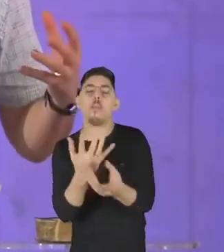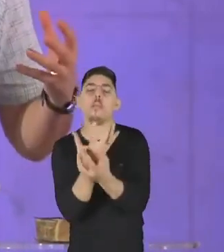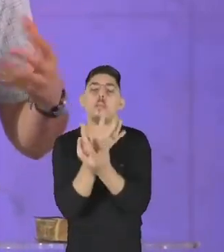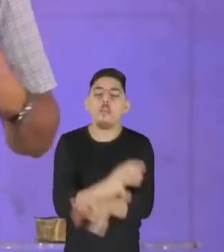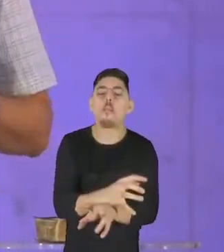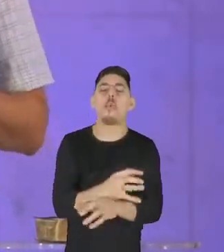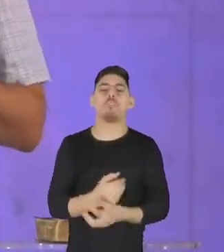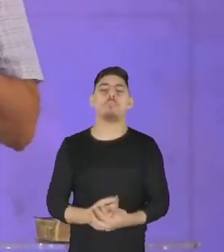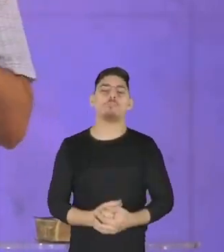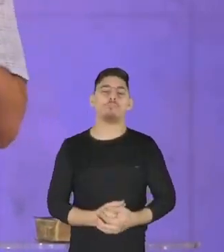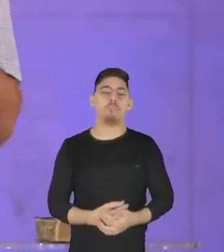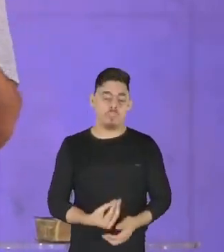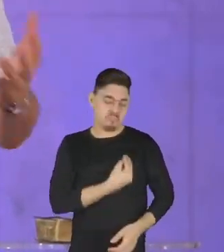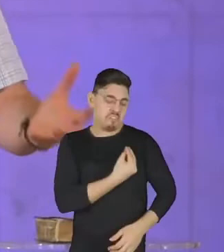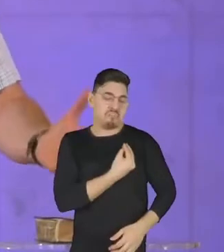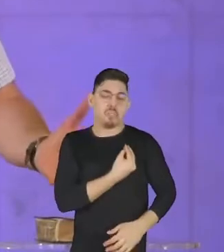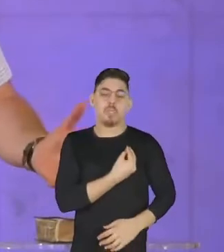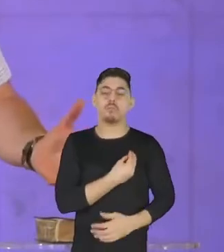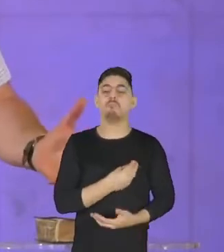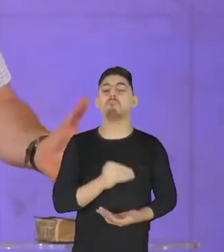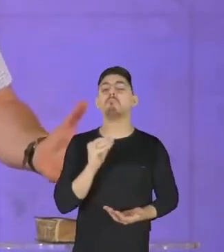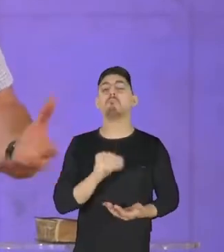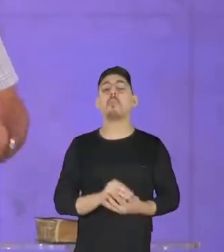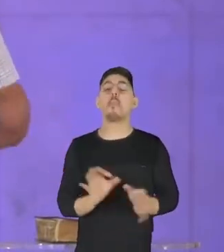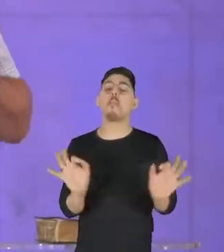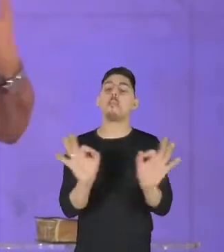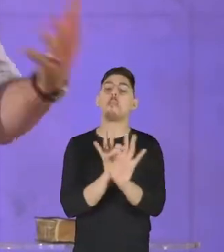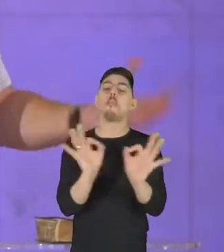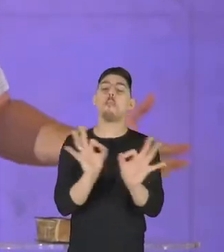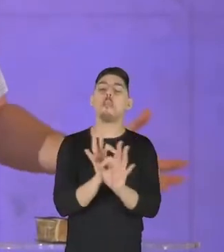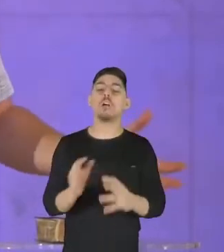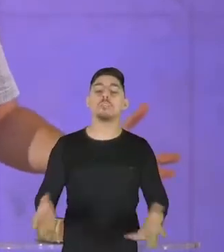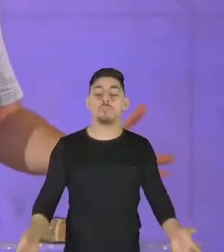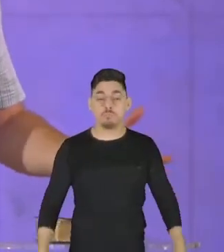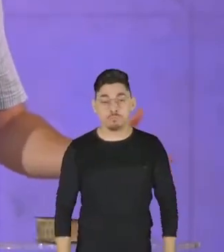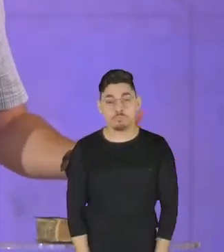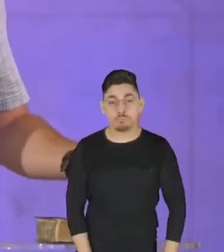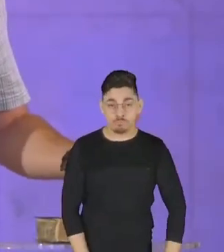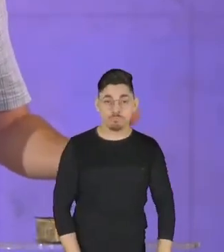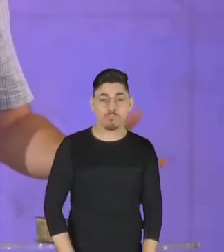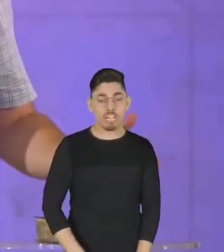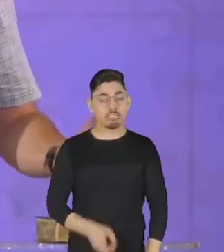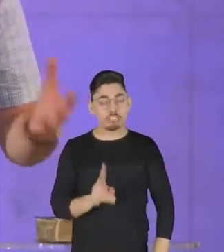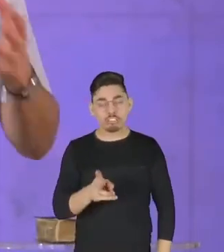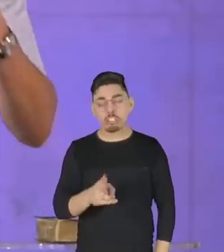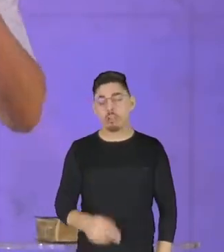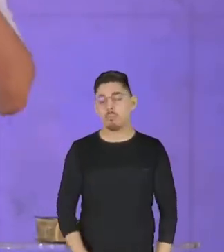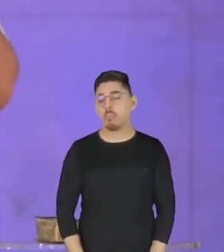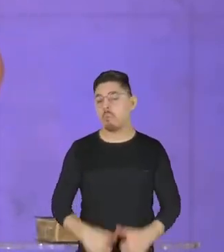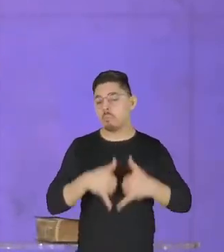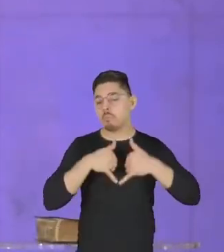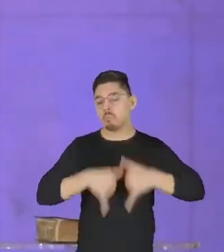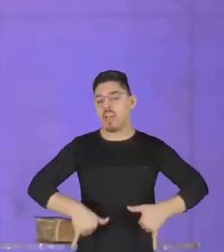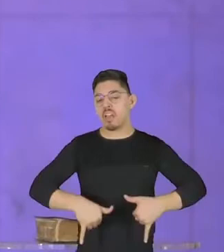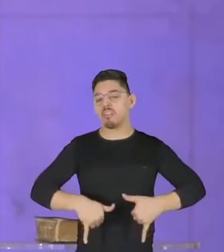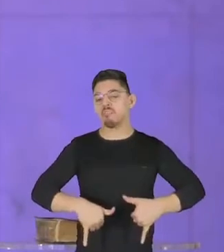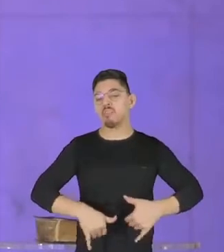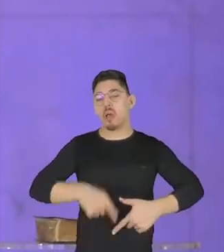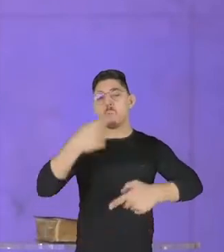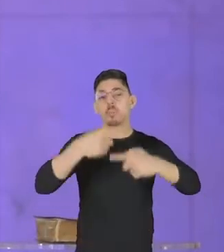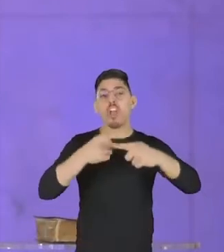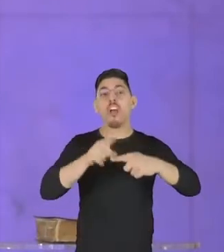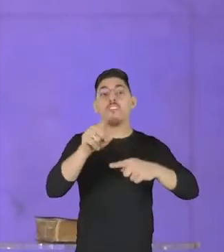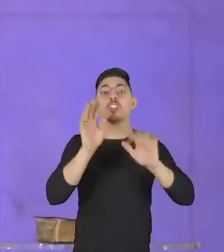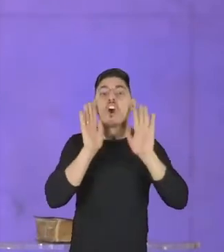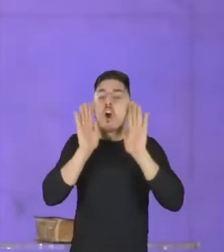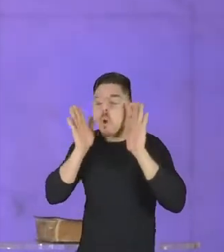vida que você vai ser constantemente insatisfeito, constantemente estagnado, porque você